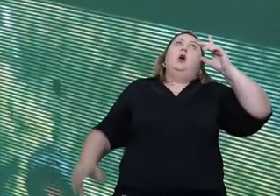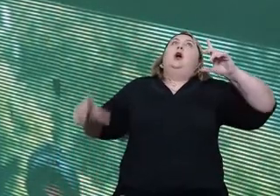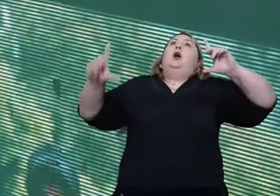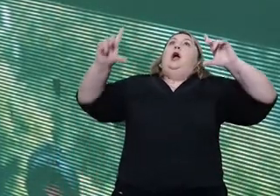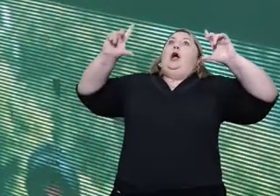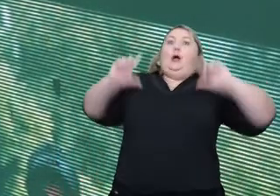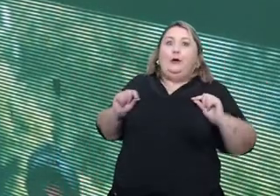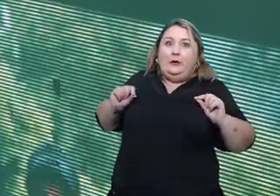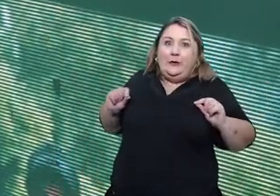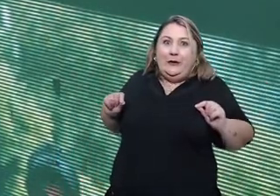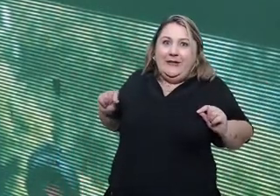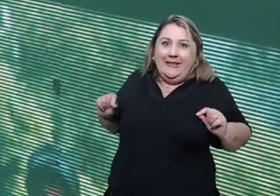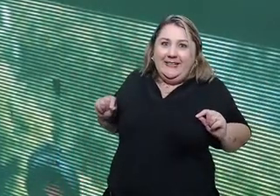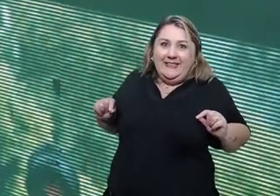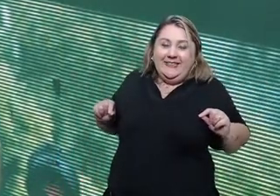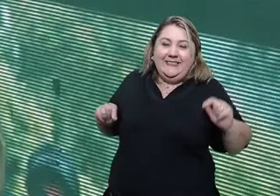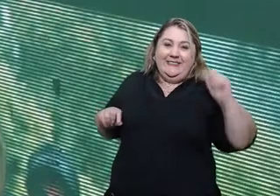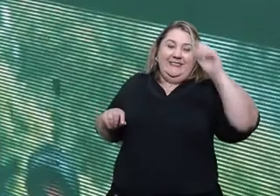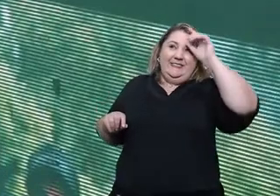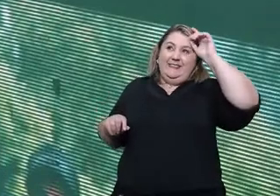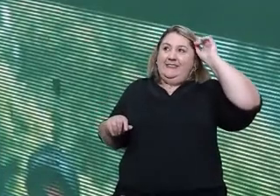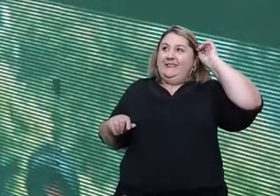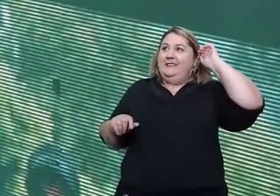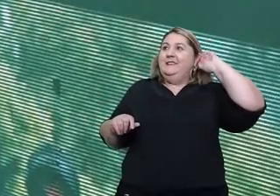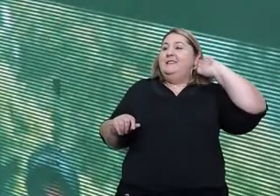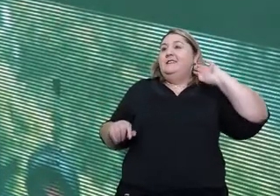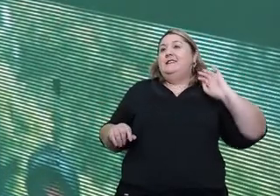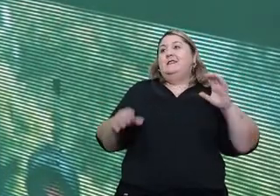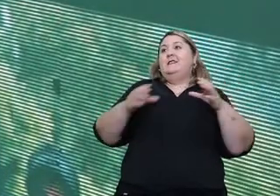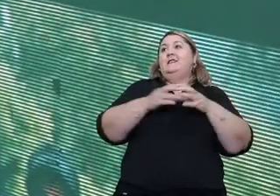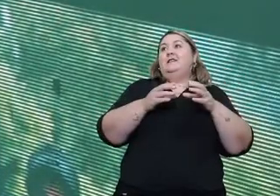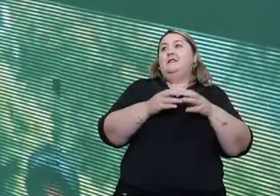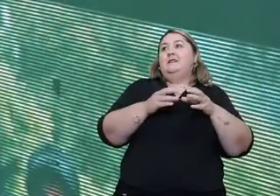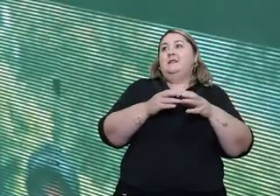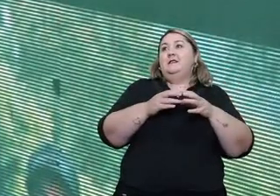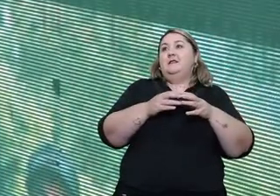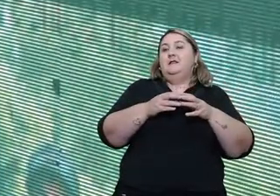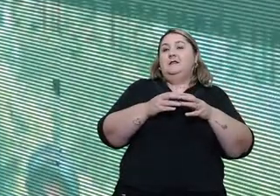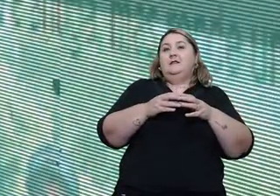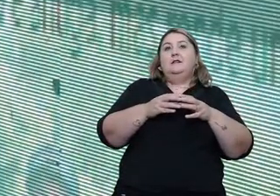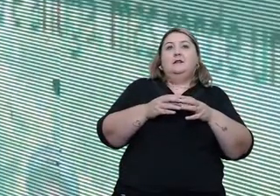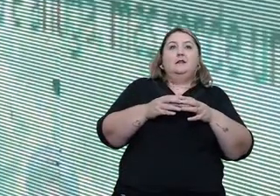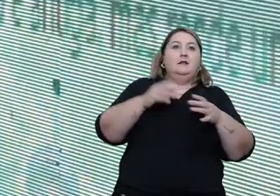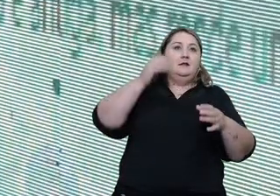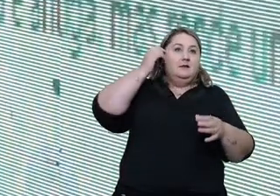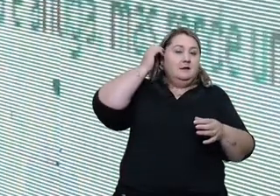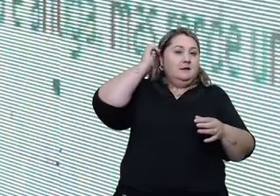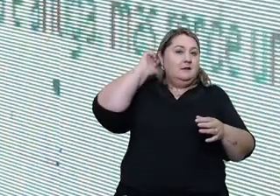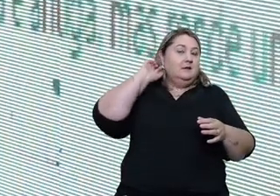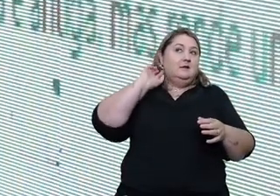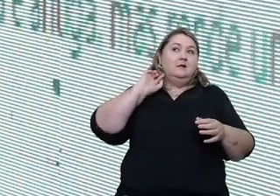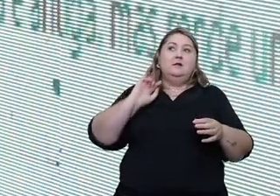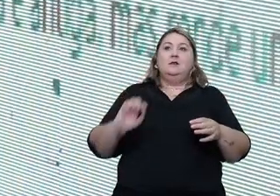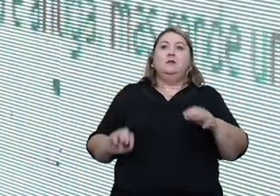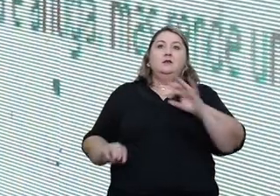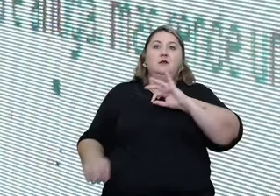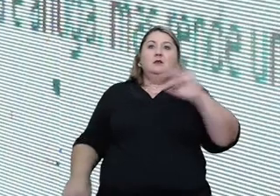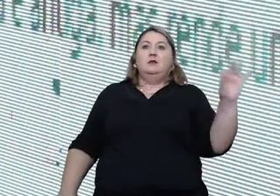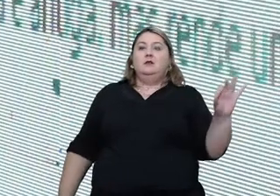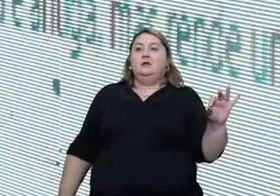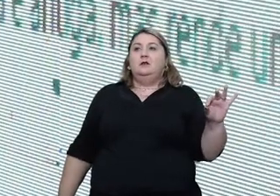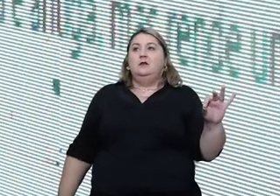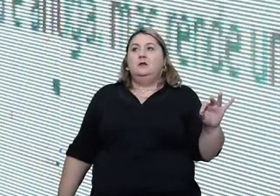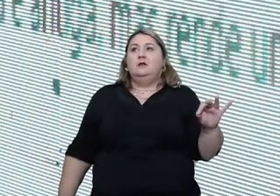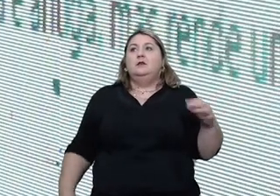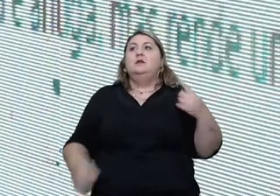Ufa! Agora sim. Aí eu tô olhando pra minha equipe aqui, tá todo mundo relaxando agora, beleza?